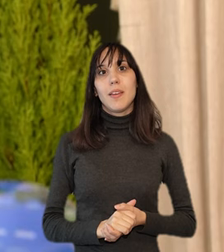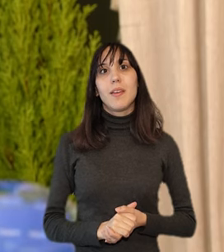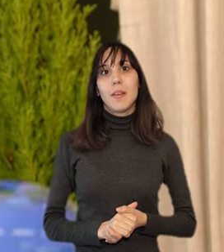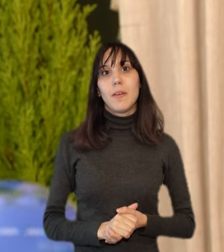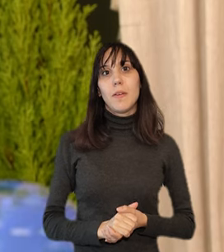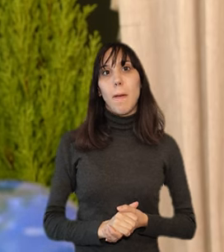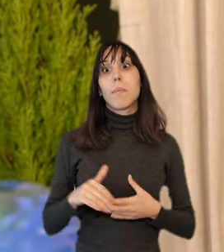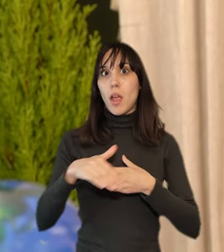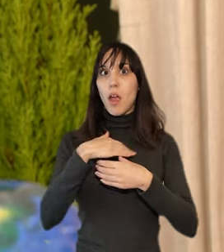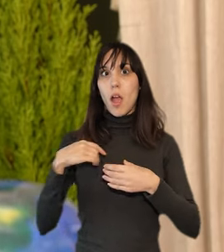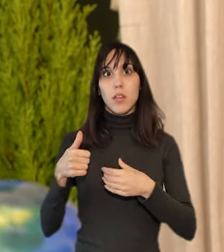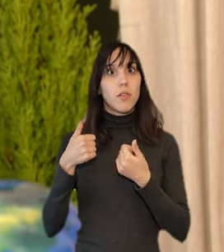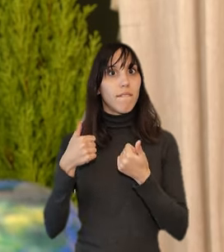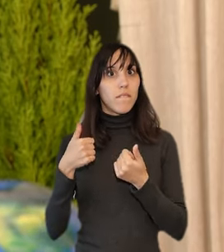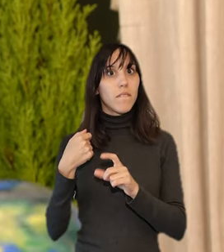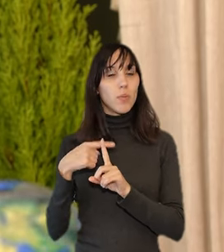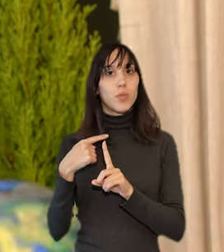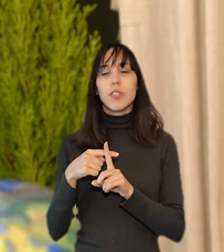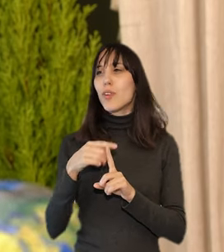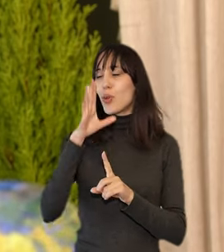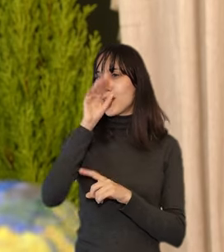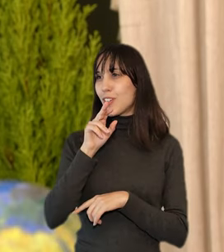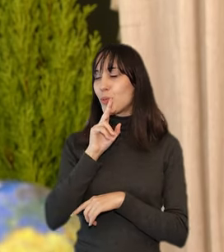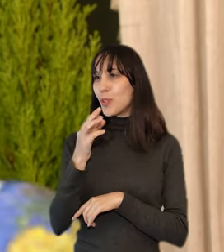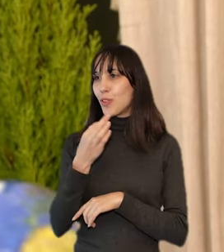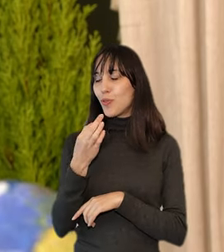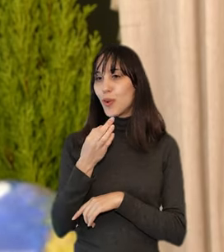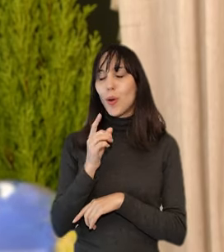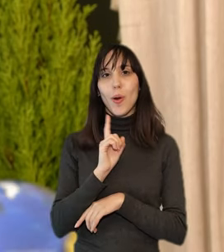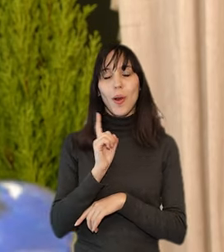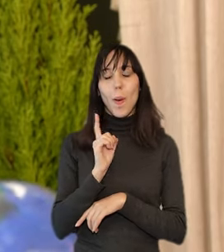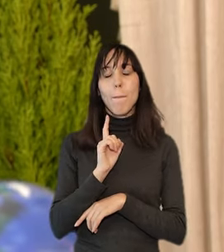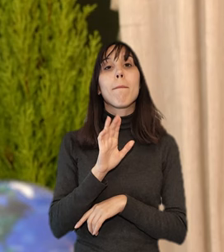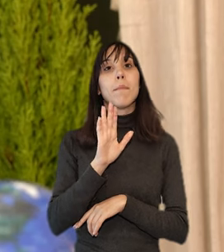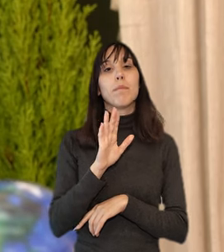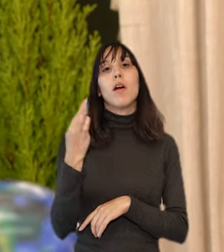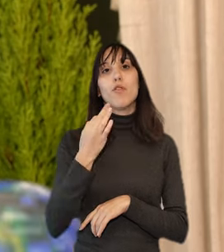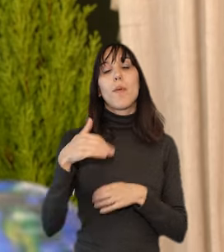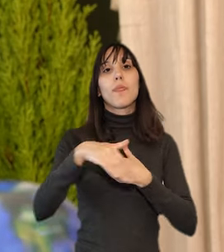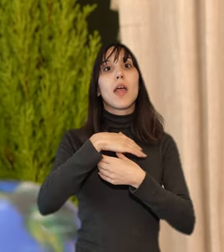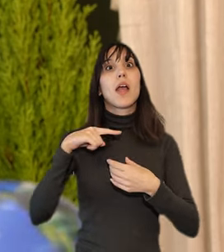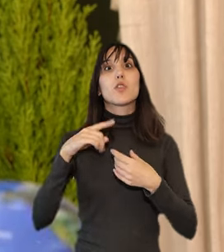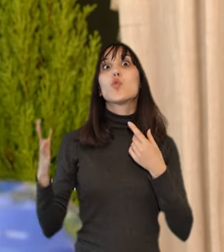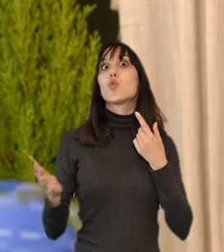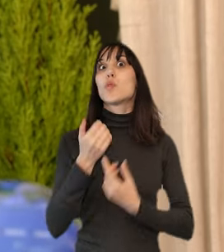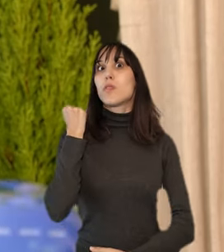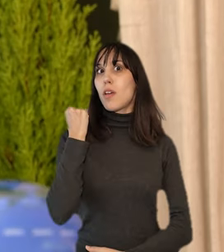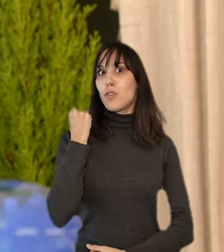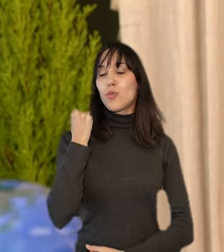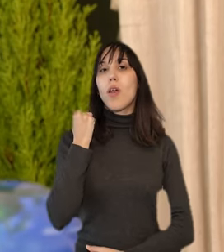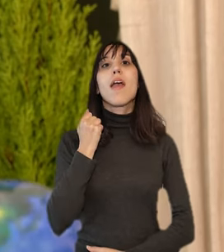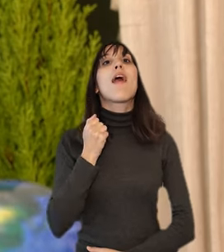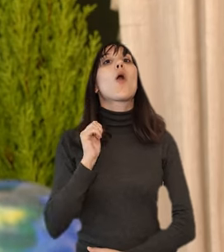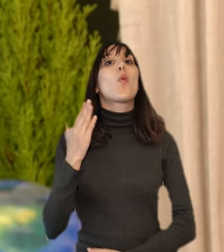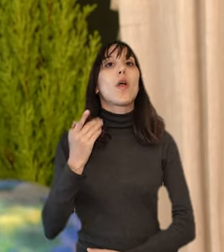e temos casos de sucesso que eu não sei se cheguei a responder assim devidamente er os casos de sucesso são quando há